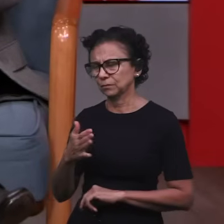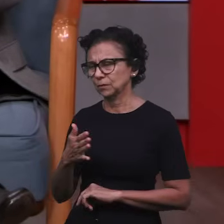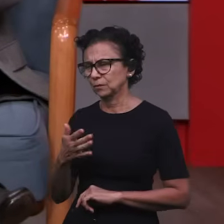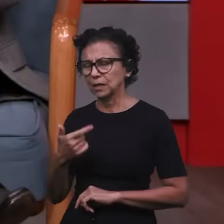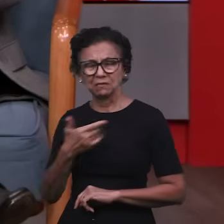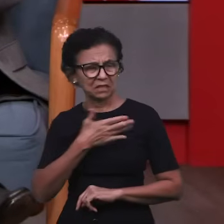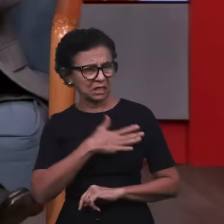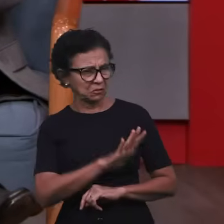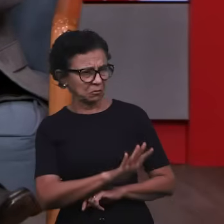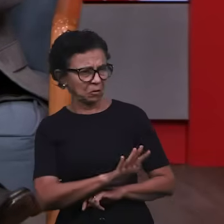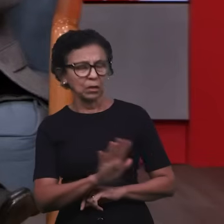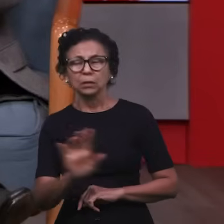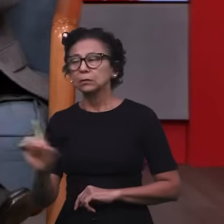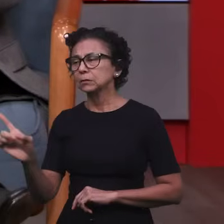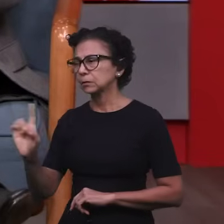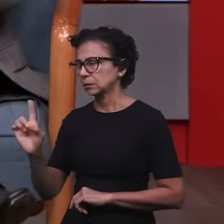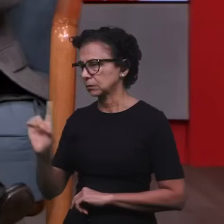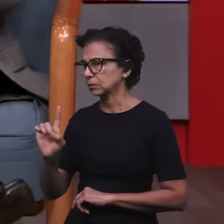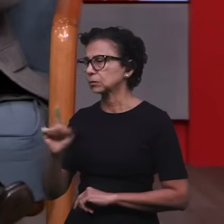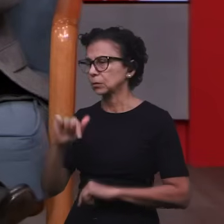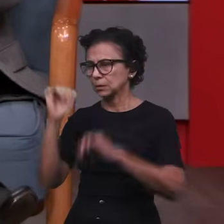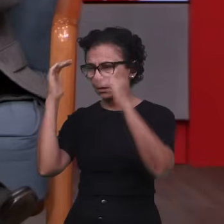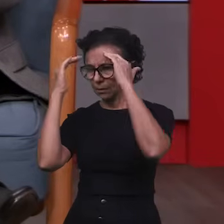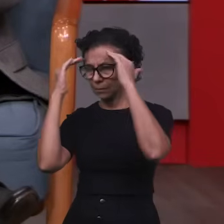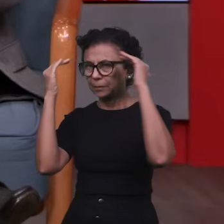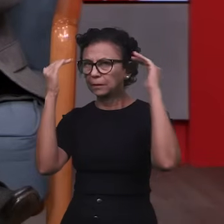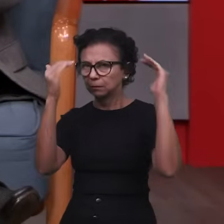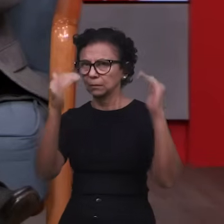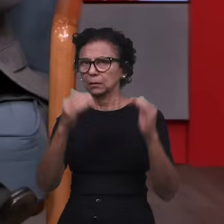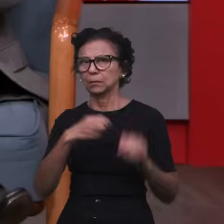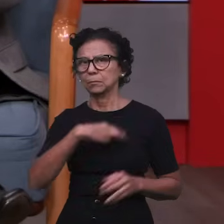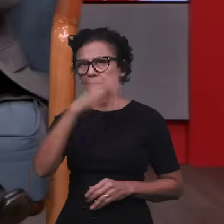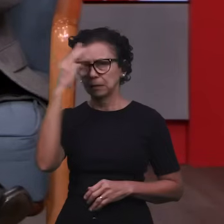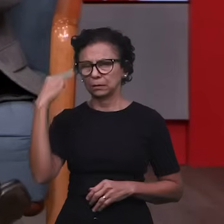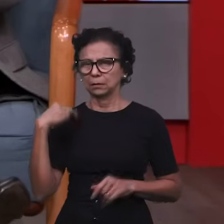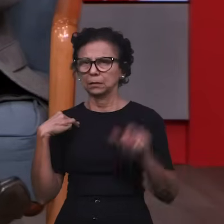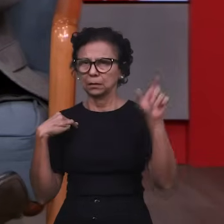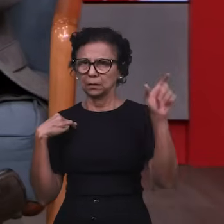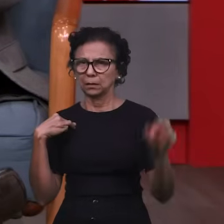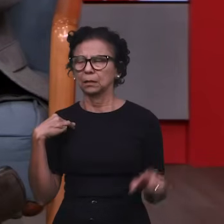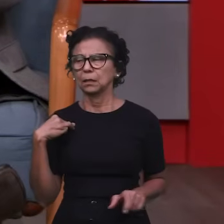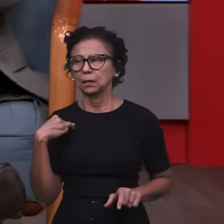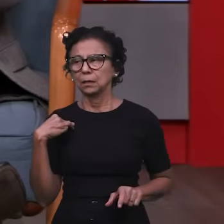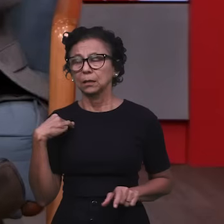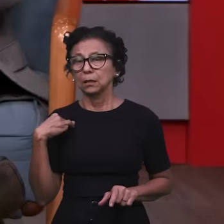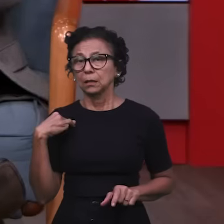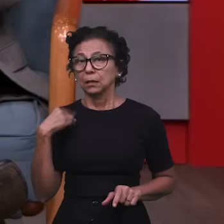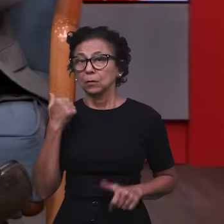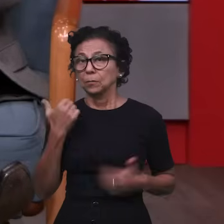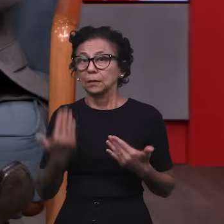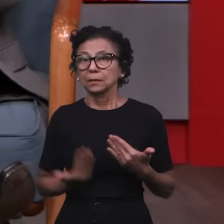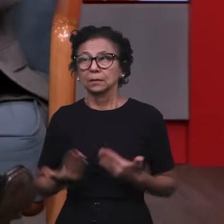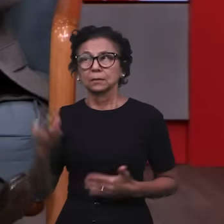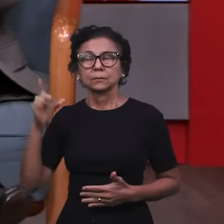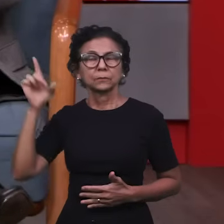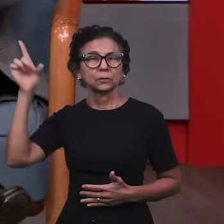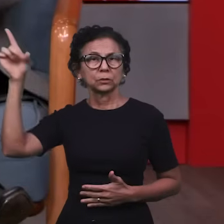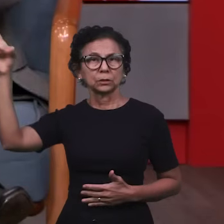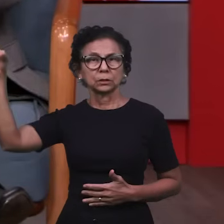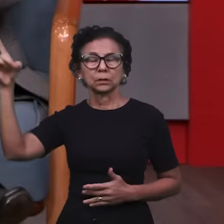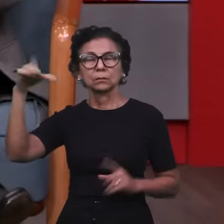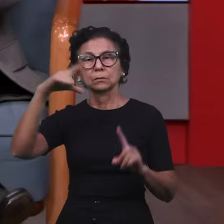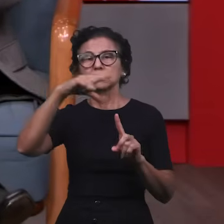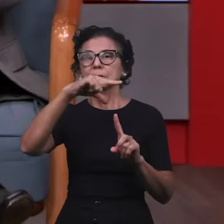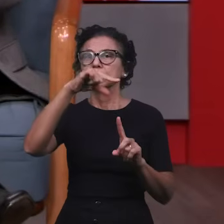não. Nós respeitamos a irmã Maria, foi uma serva de Deus. Deus a escolheu